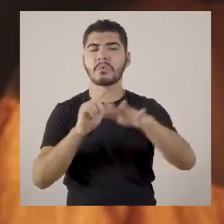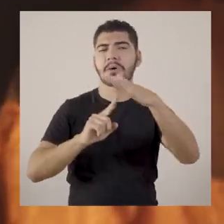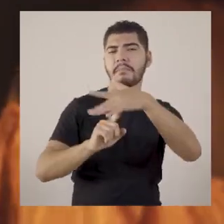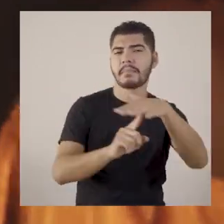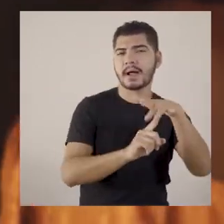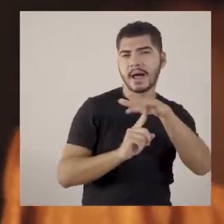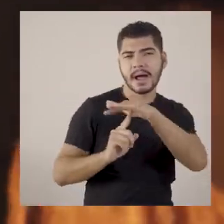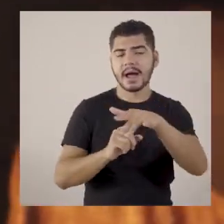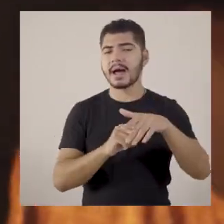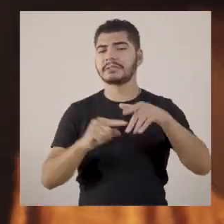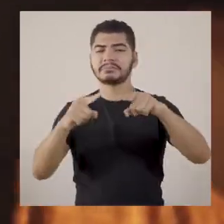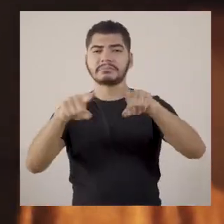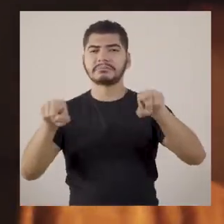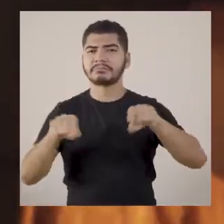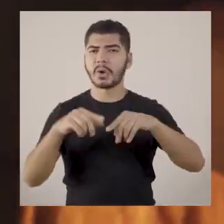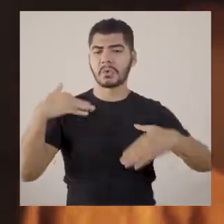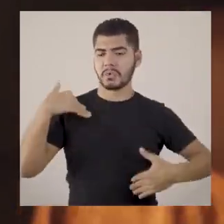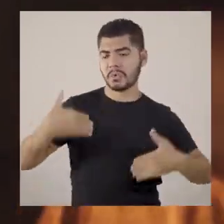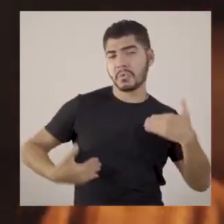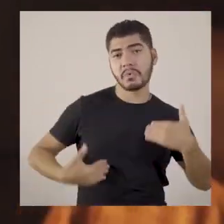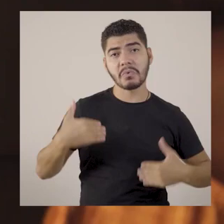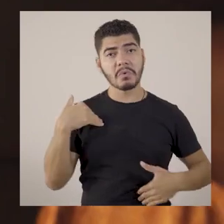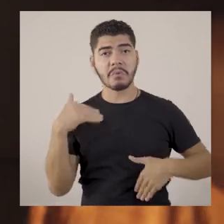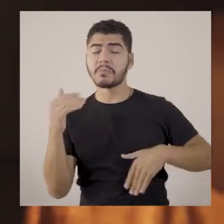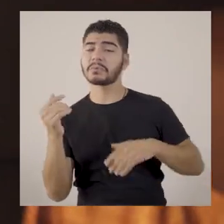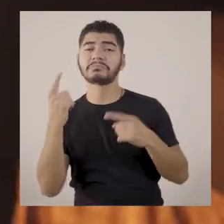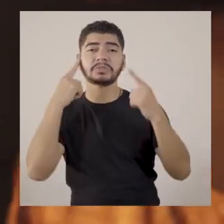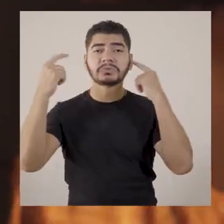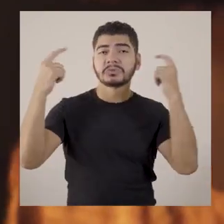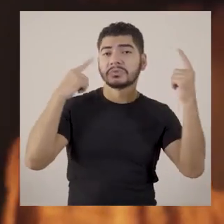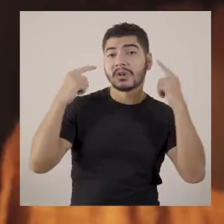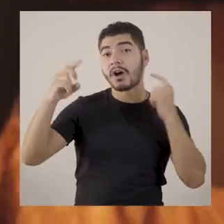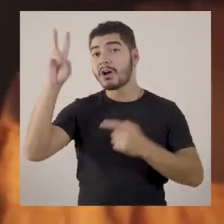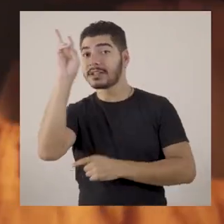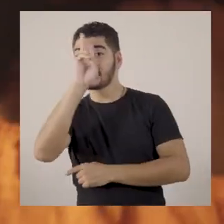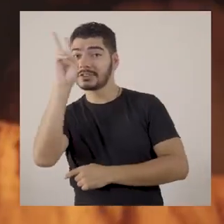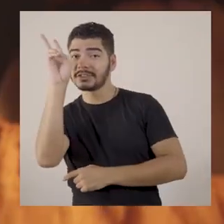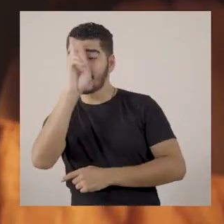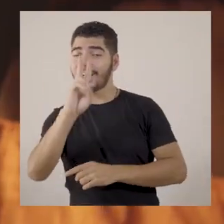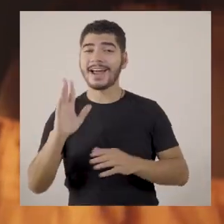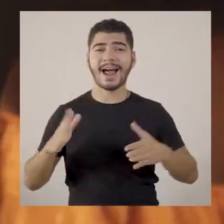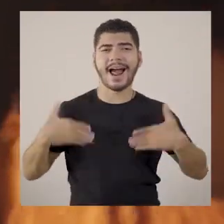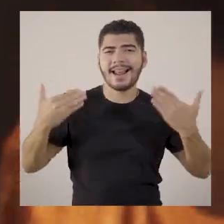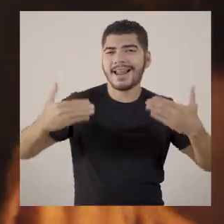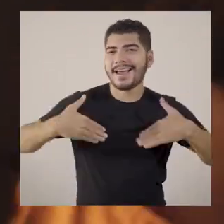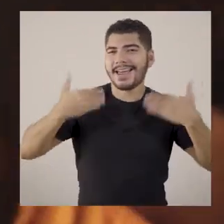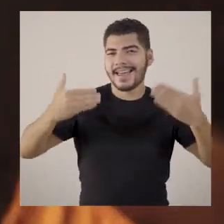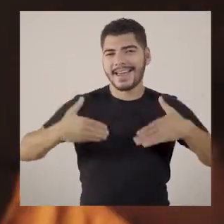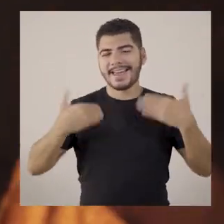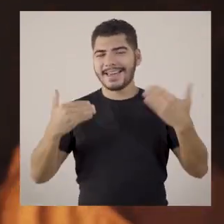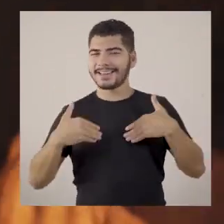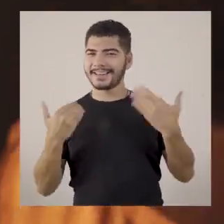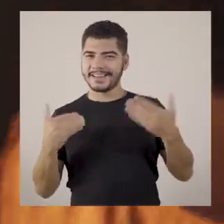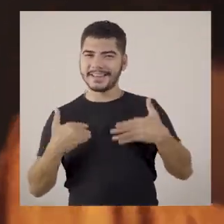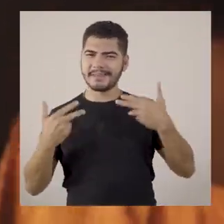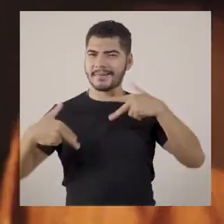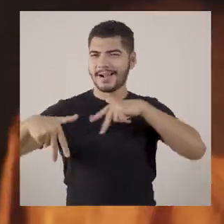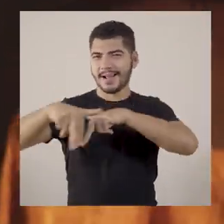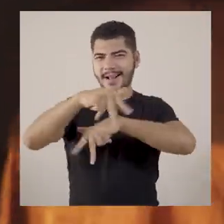praças públicas, com seus corpos, seus sons, suas histórias e a sua alegria.